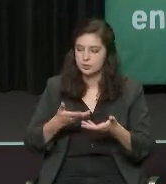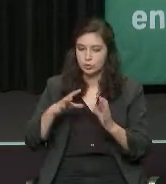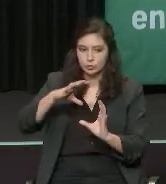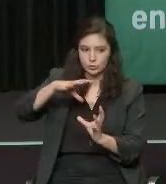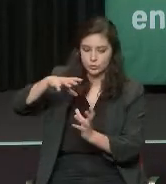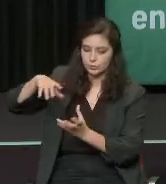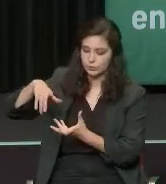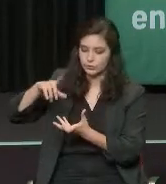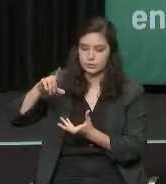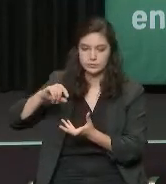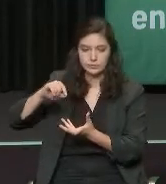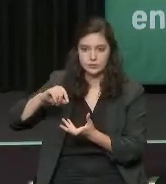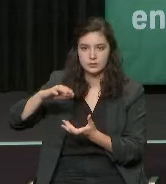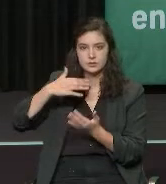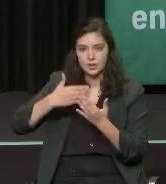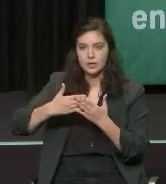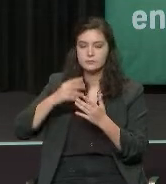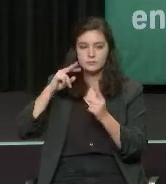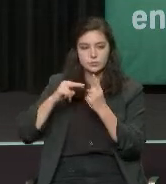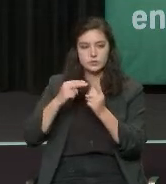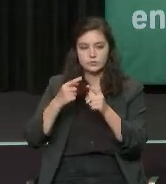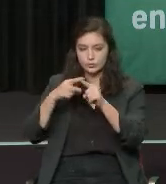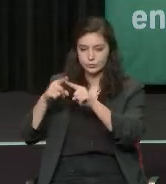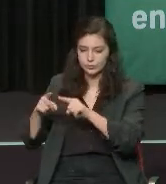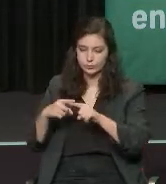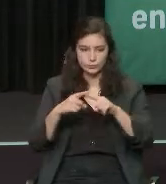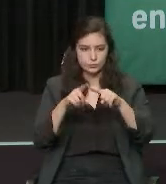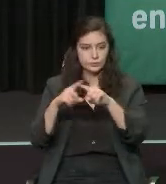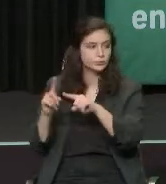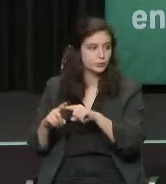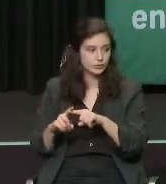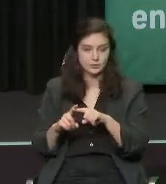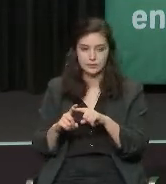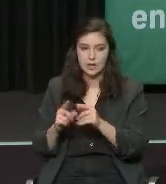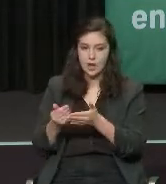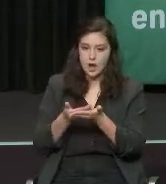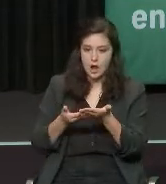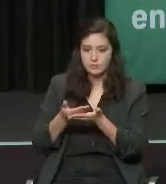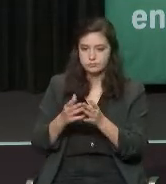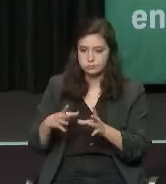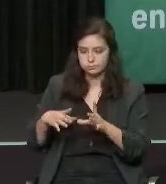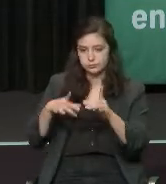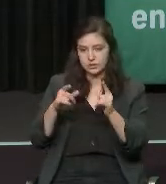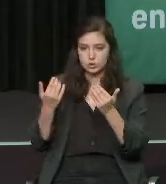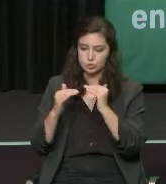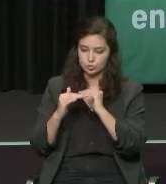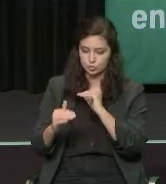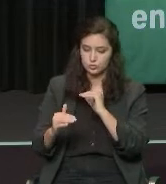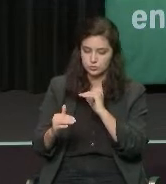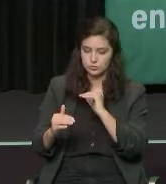as interações que ocorrem no nosso planeta e também ganhar novas perspectivas de, por